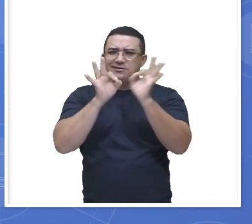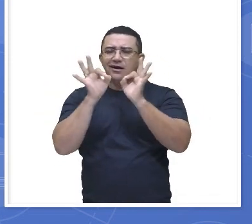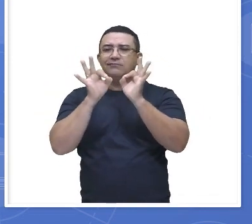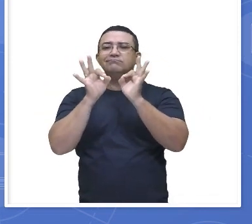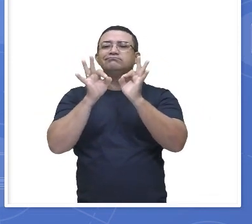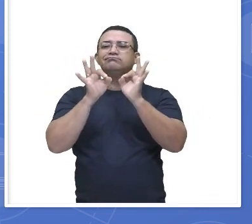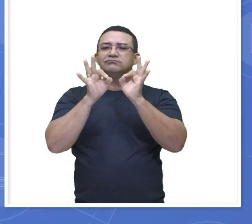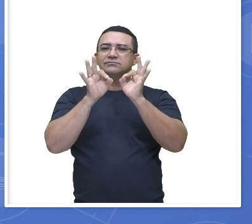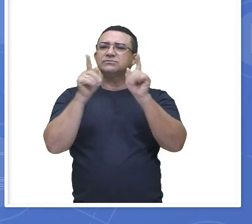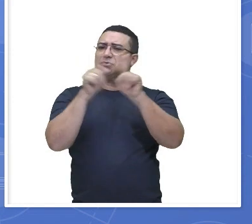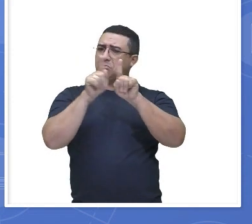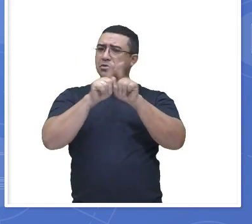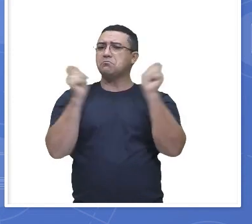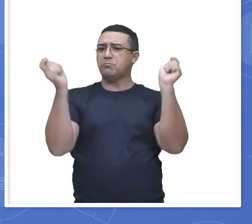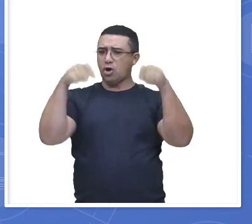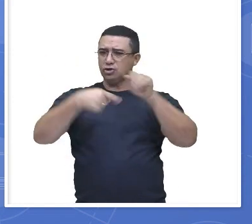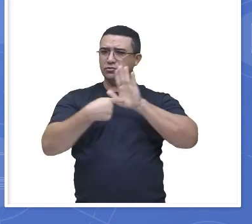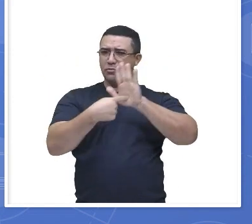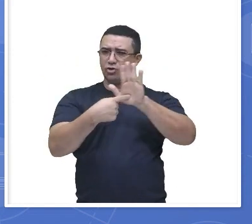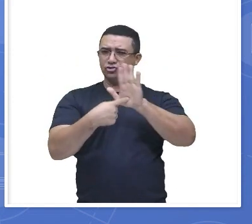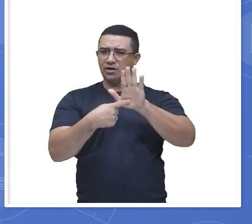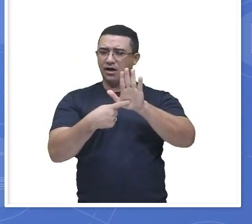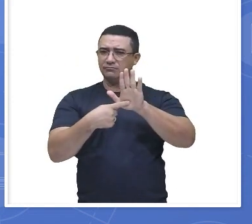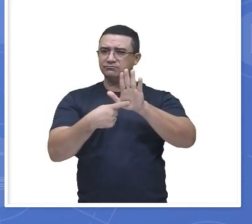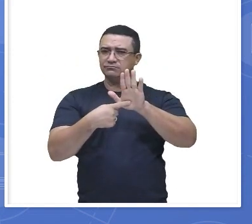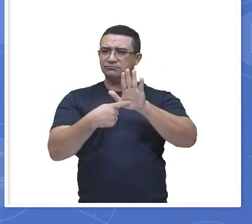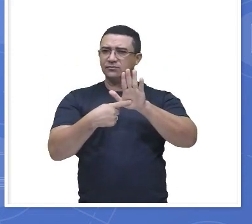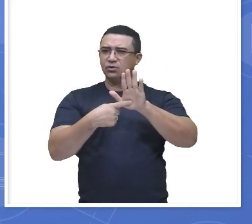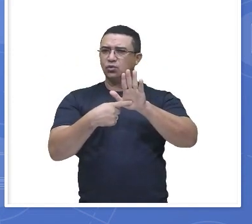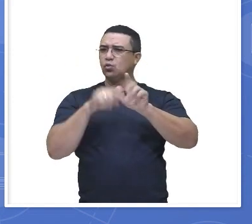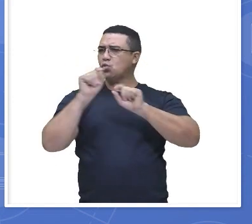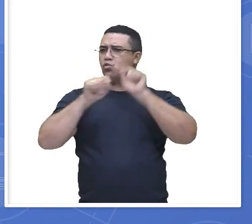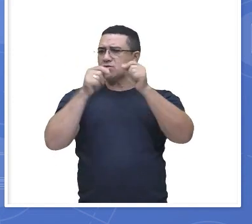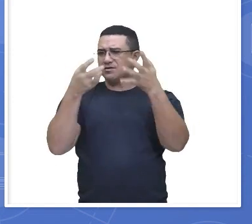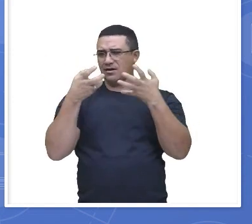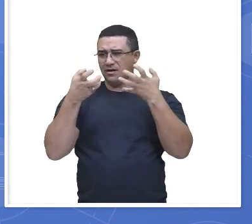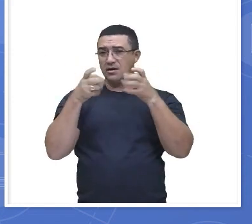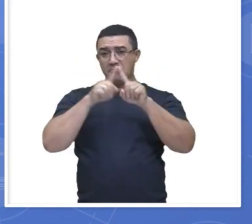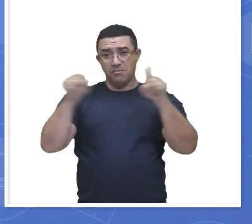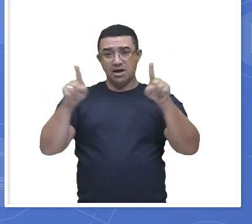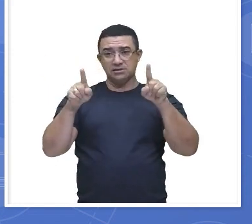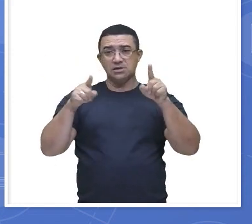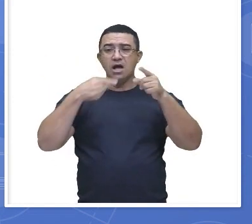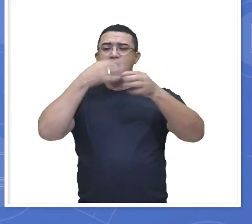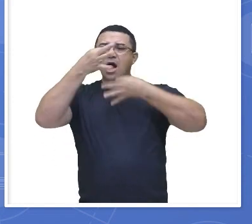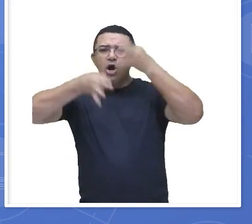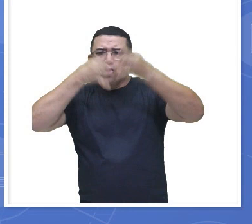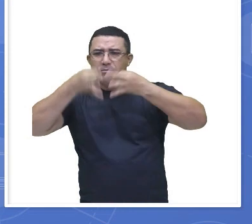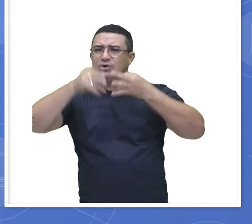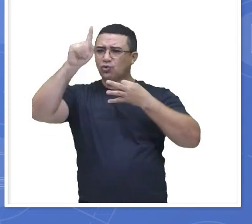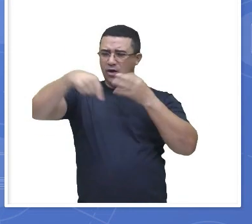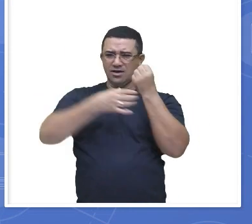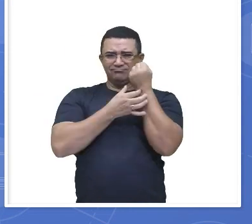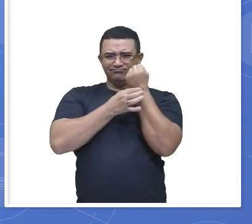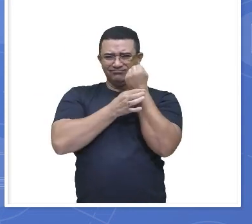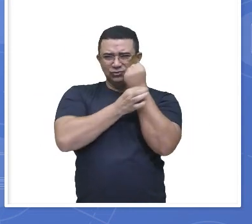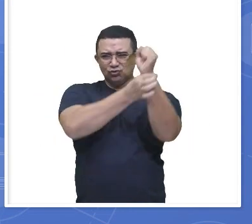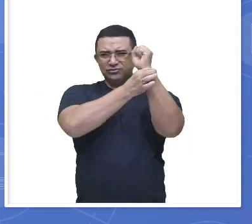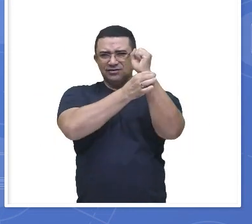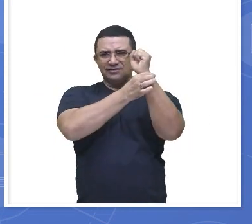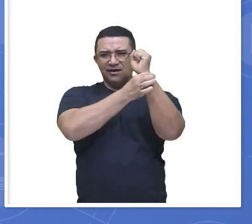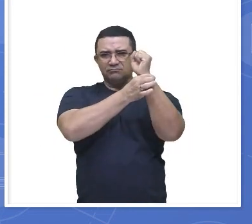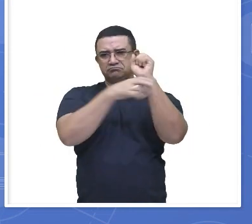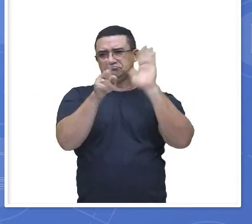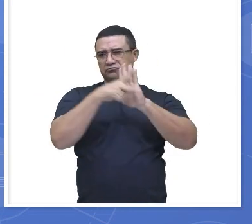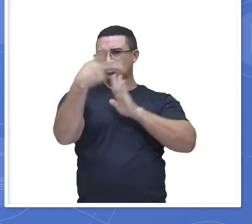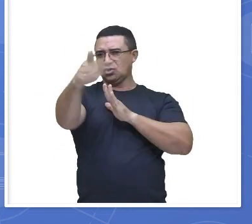até apresentar contra-argumentos, mas o objetivo desse argumento é justamente sustentar a tese. Então, se ele disse lá no começo, na tese,